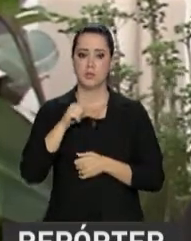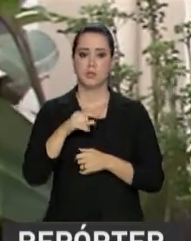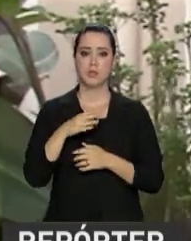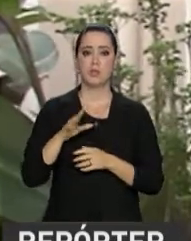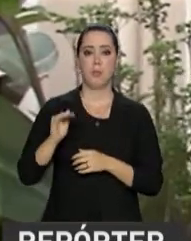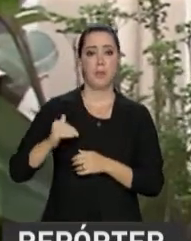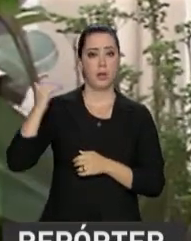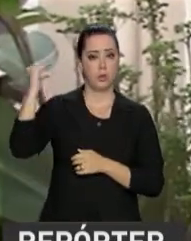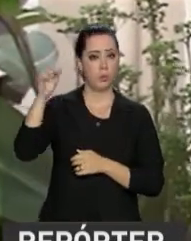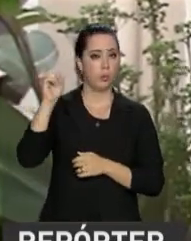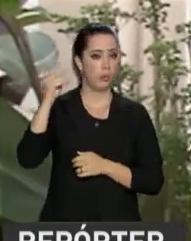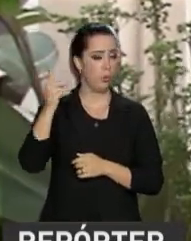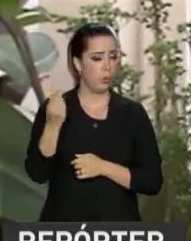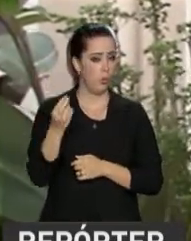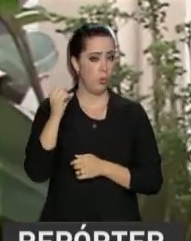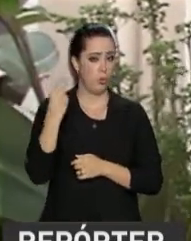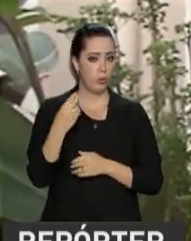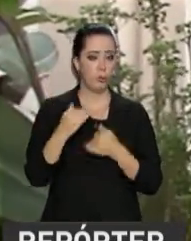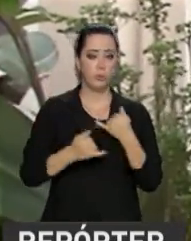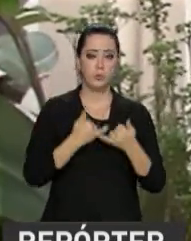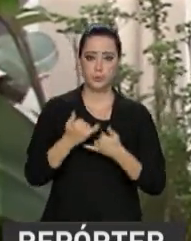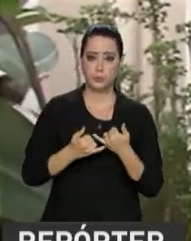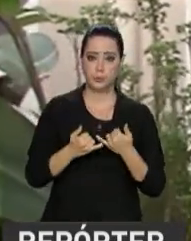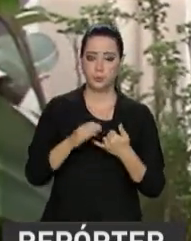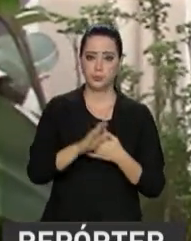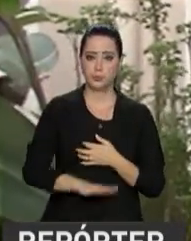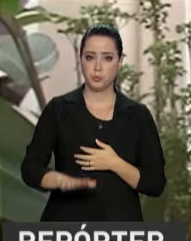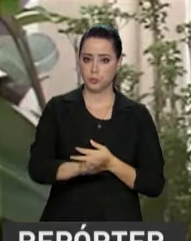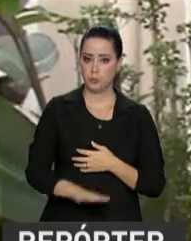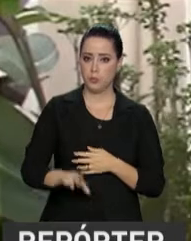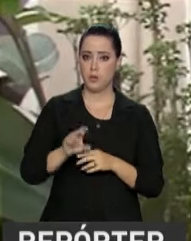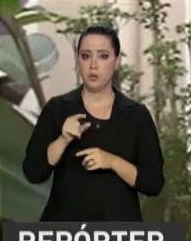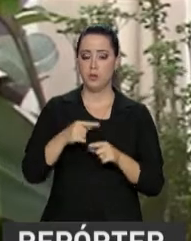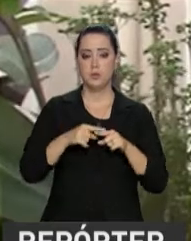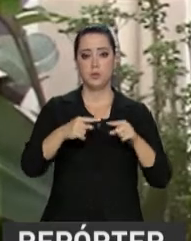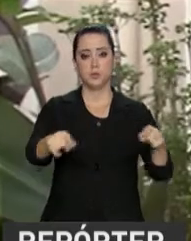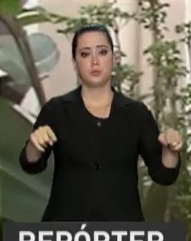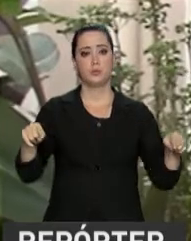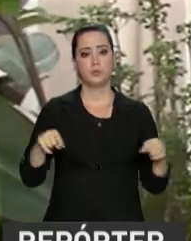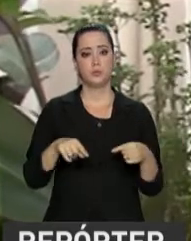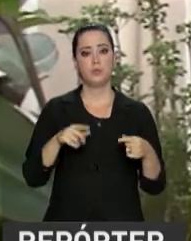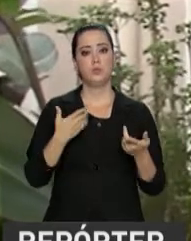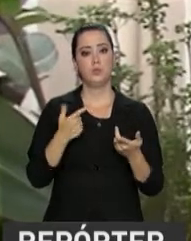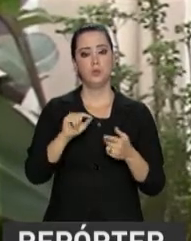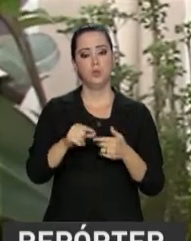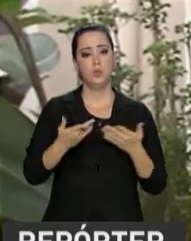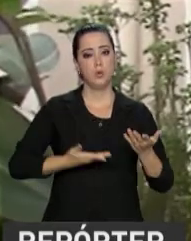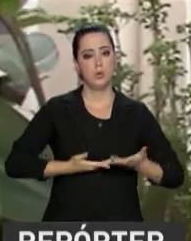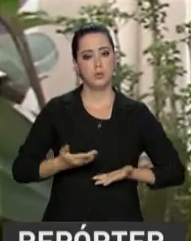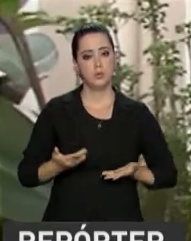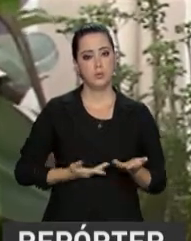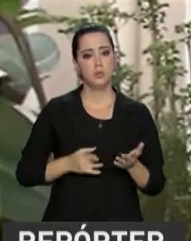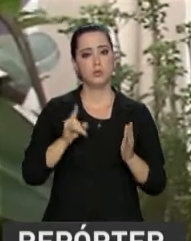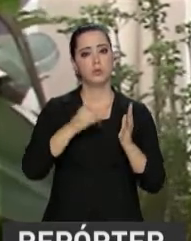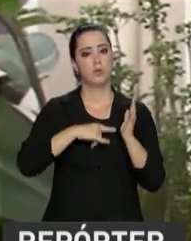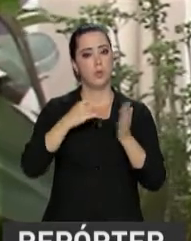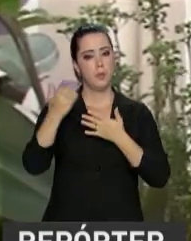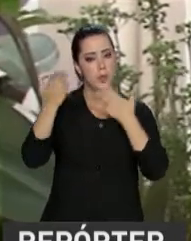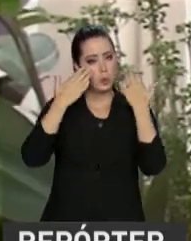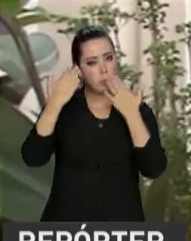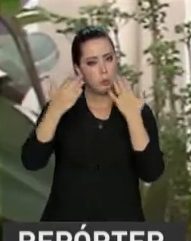para adultos e para crianças e depois temos uma área de serviços documentação atendimento jurídico psicológico